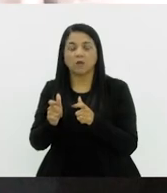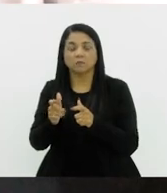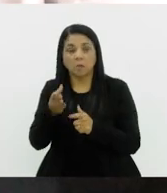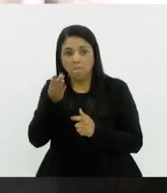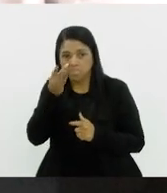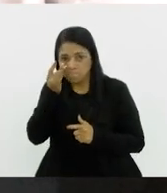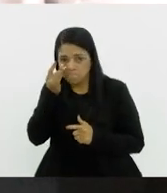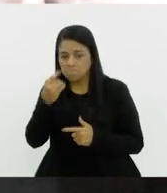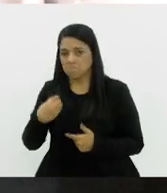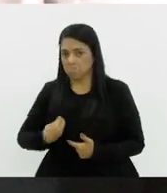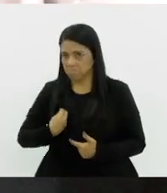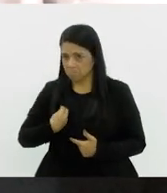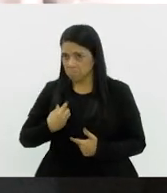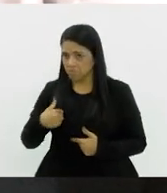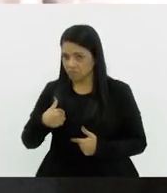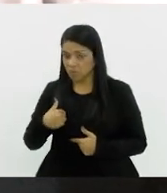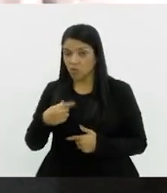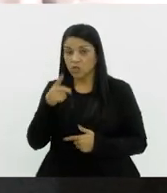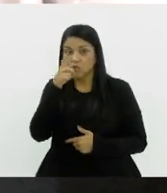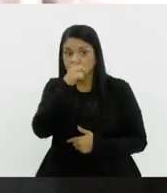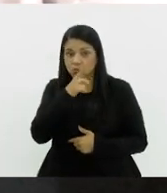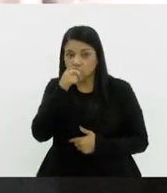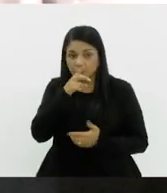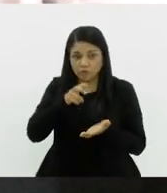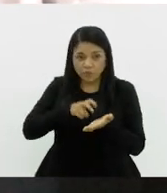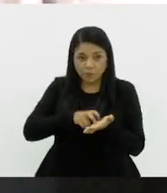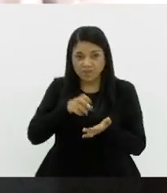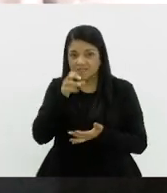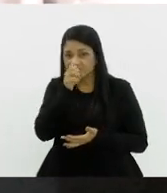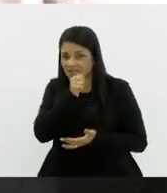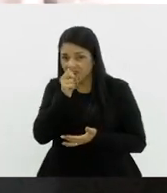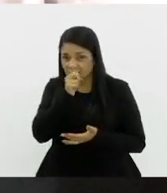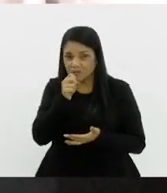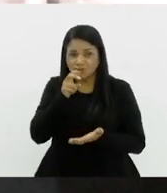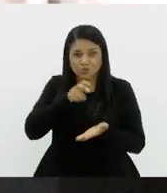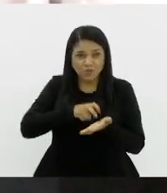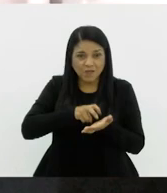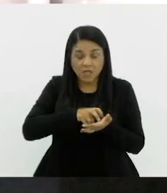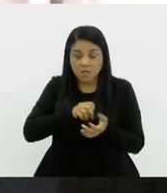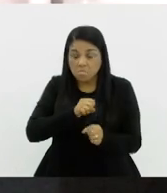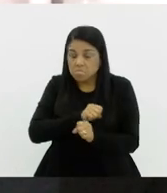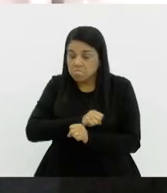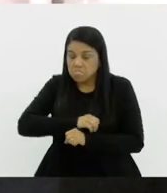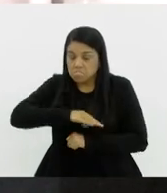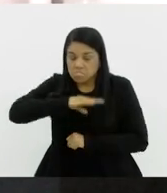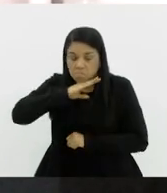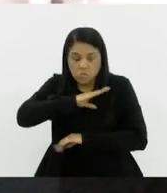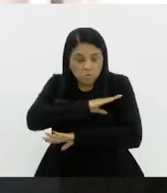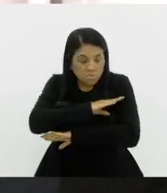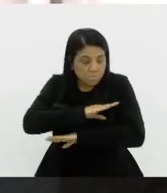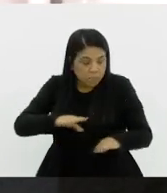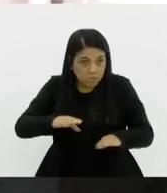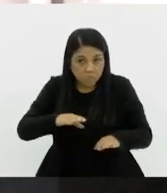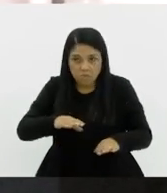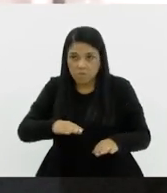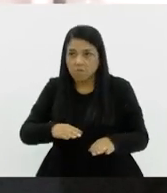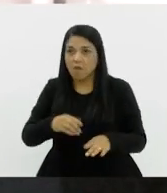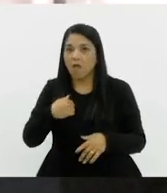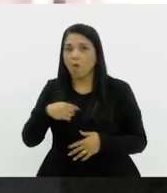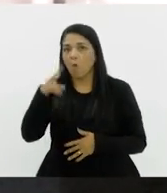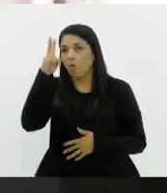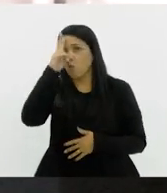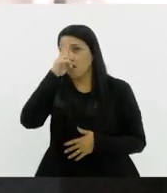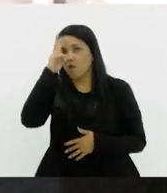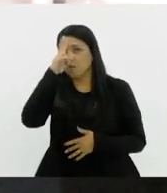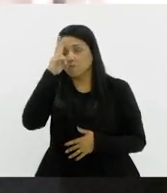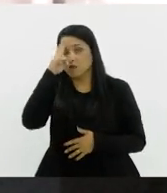deputado, domingo de manhã, sábado de manhã, é insuportável. E eu me lembrei de um aspecto. Eu